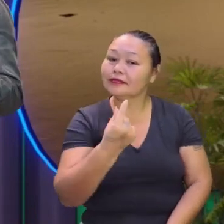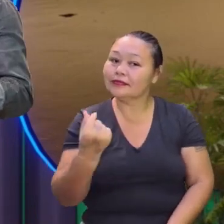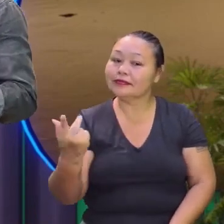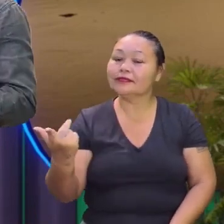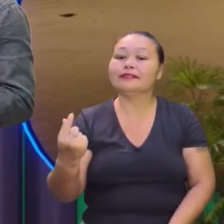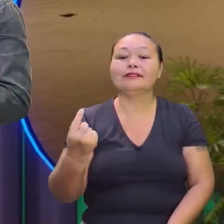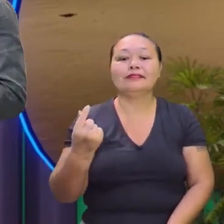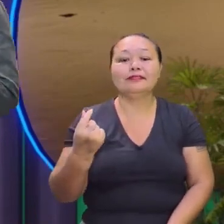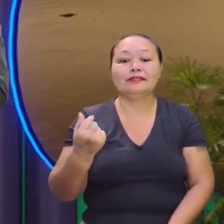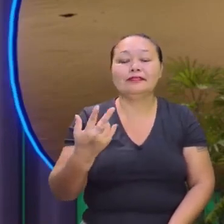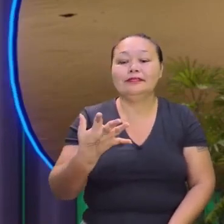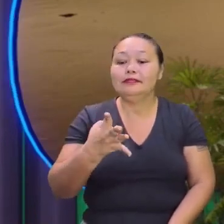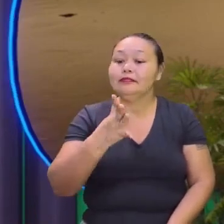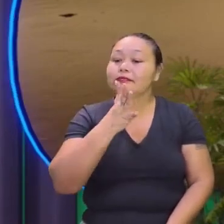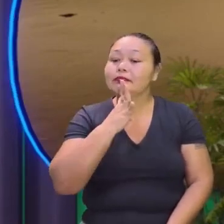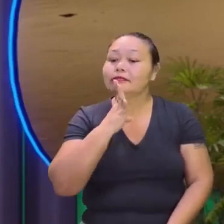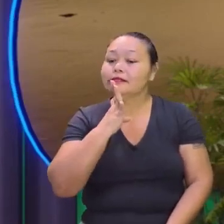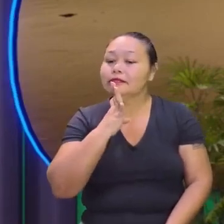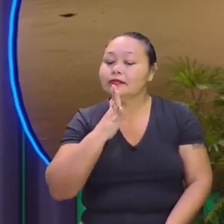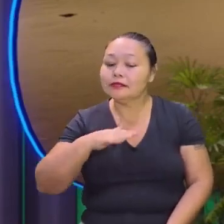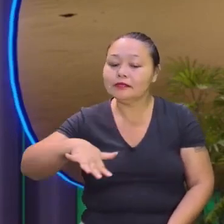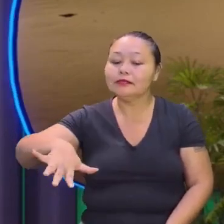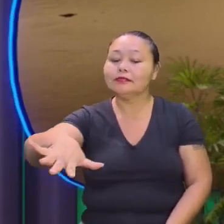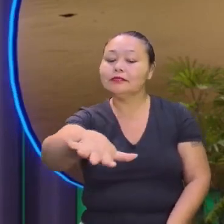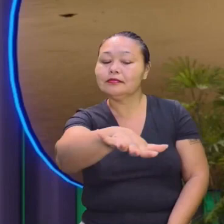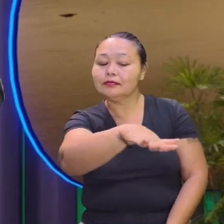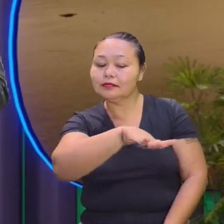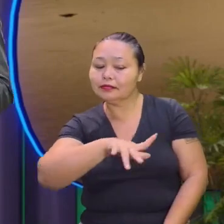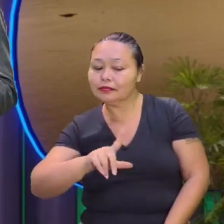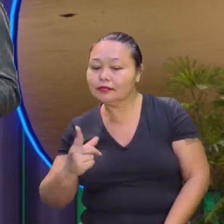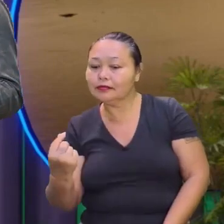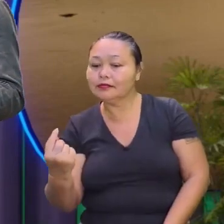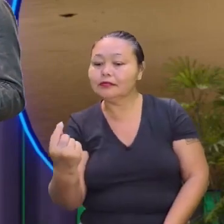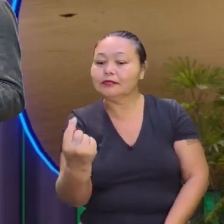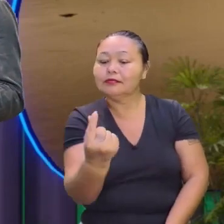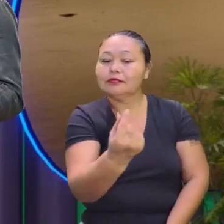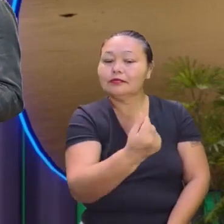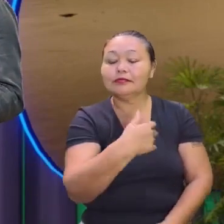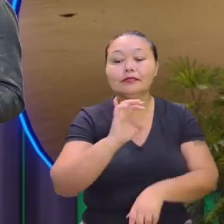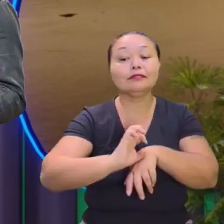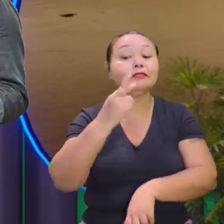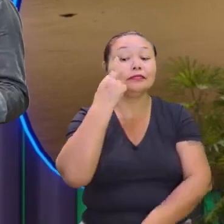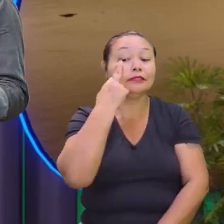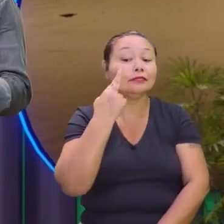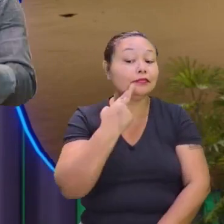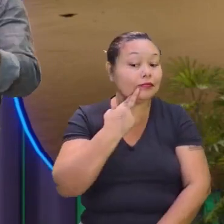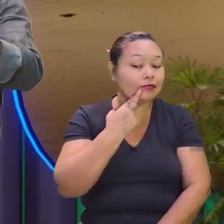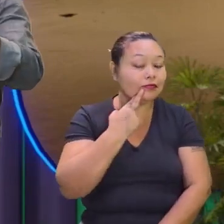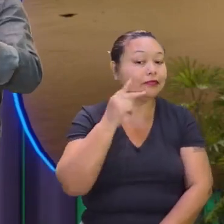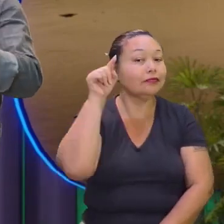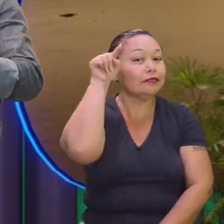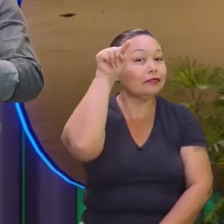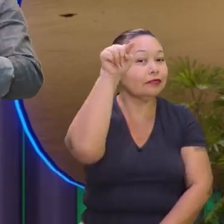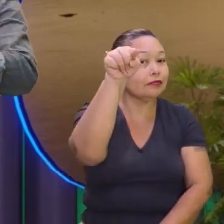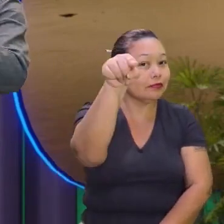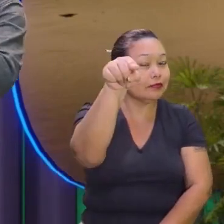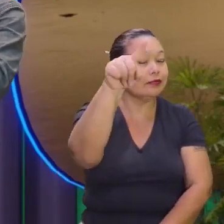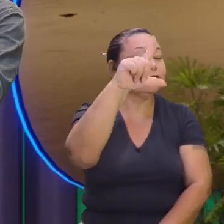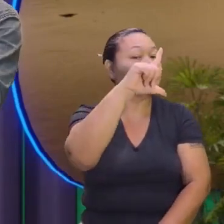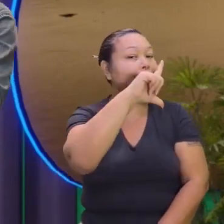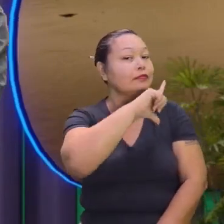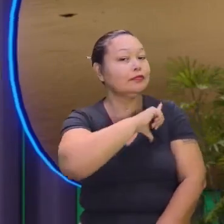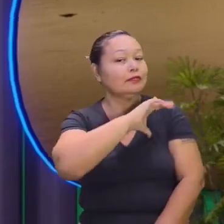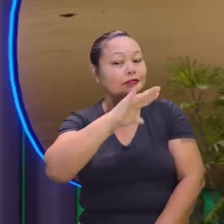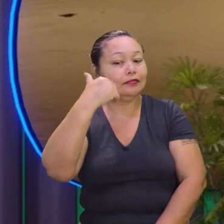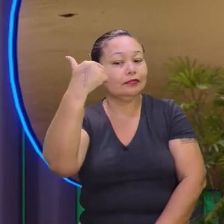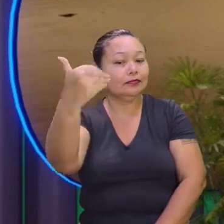Com certeza. Conhecer a questão econômica de Rondônia é você ter